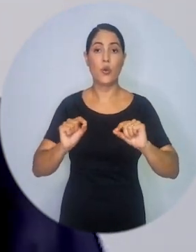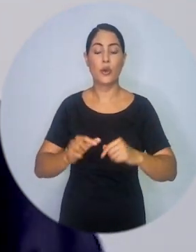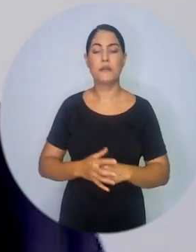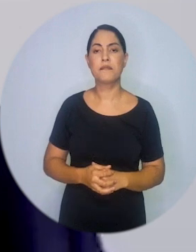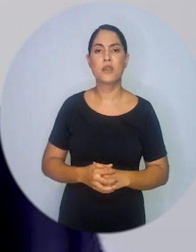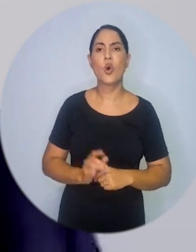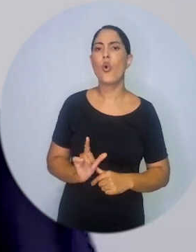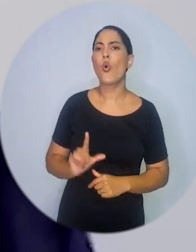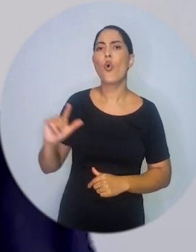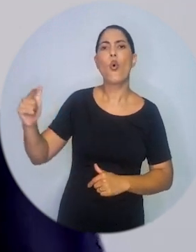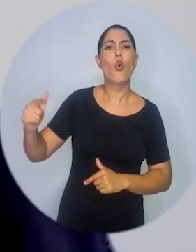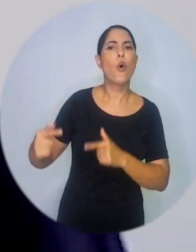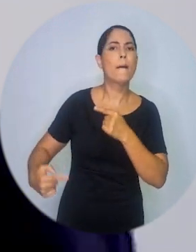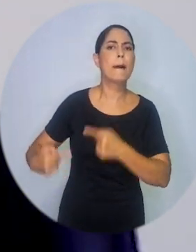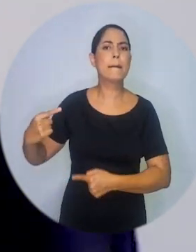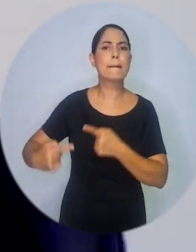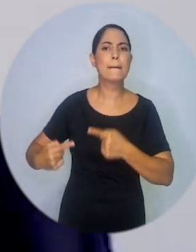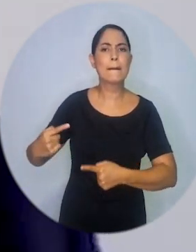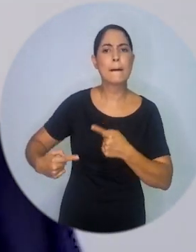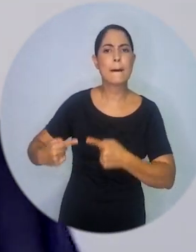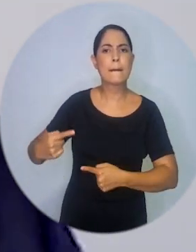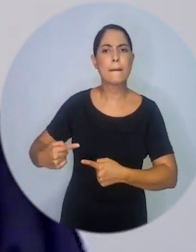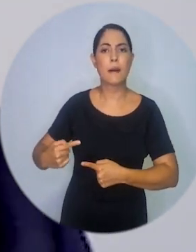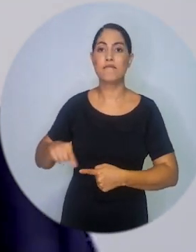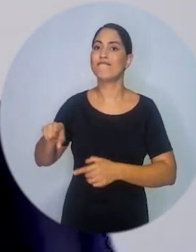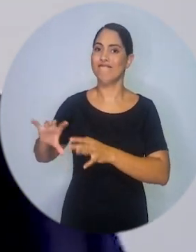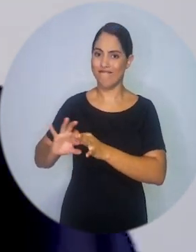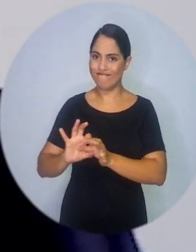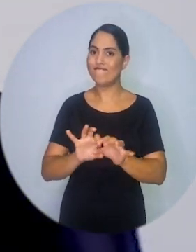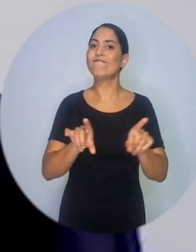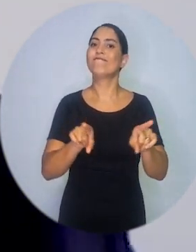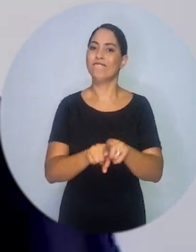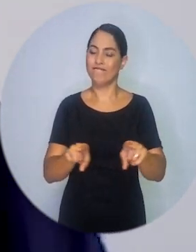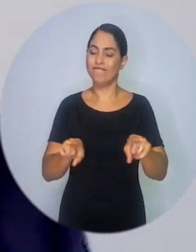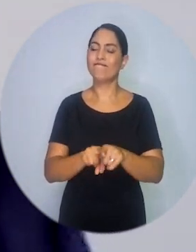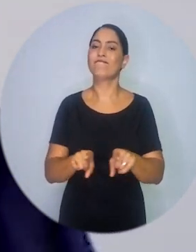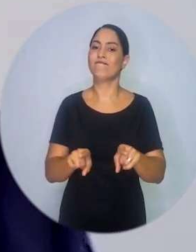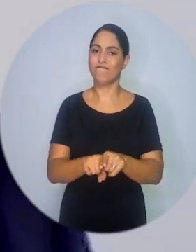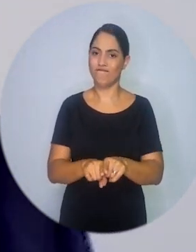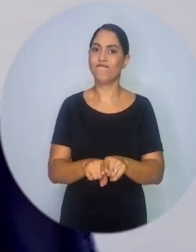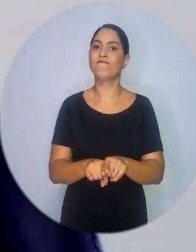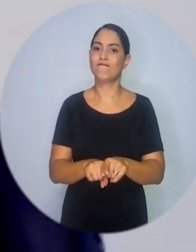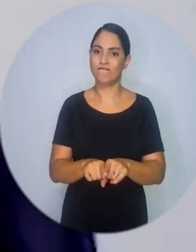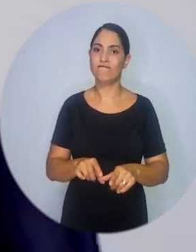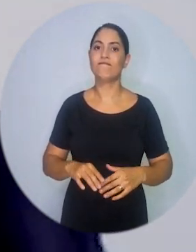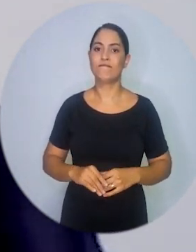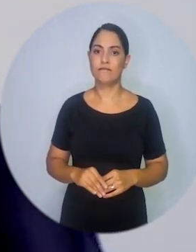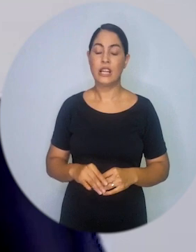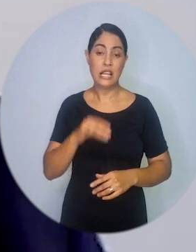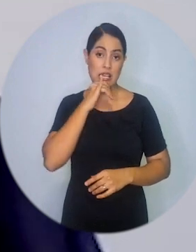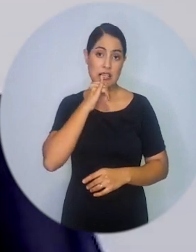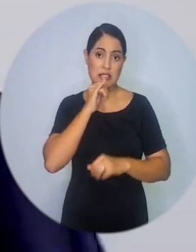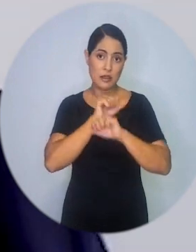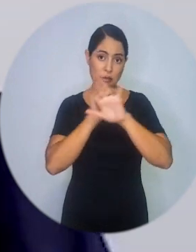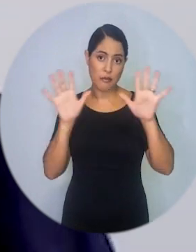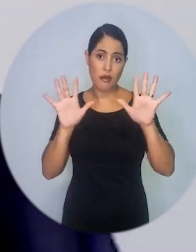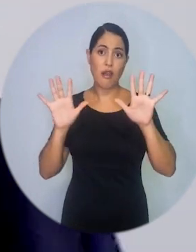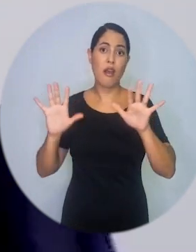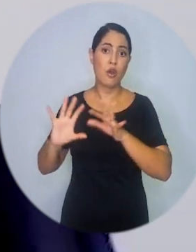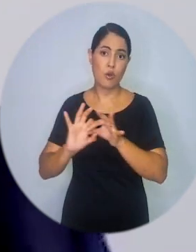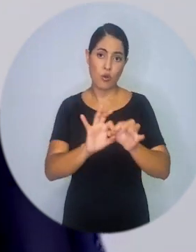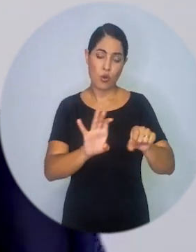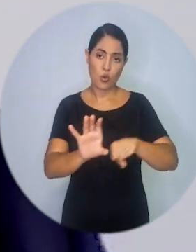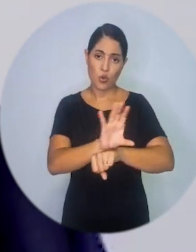abre-se um precedente para outras discussões que também existem nesse campo em outros estados, né?